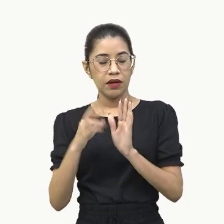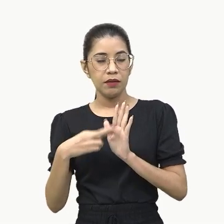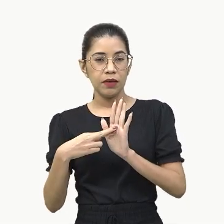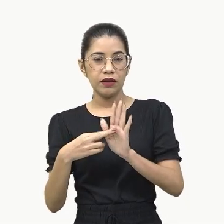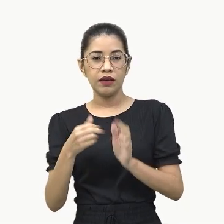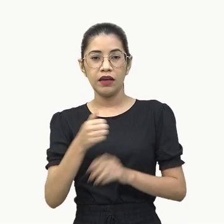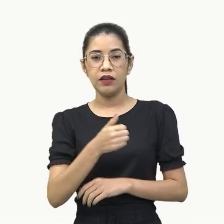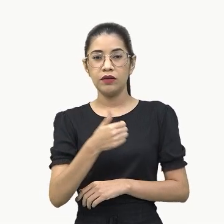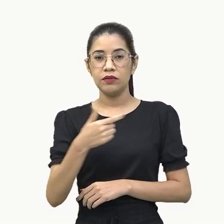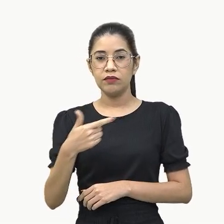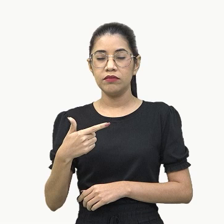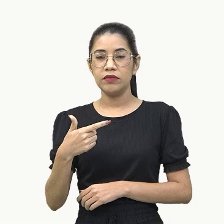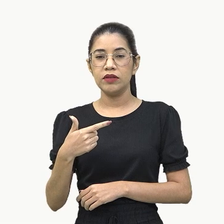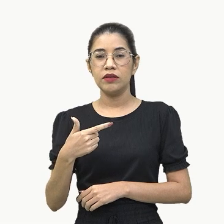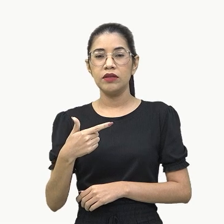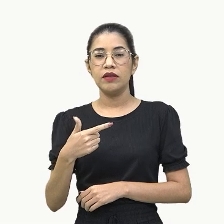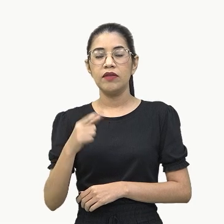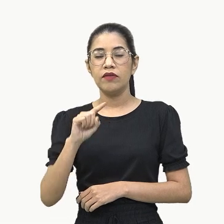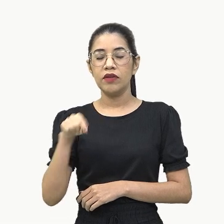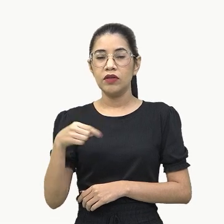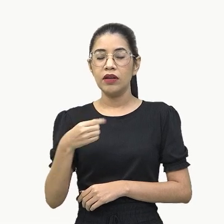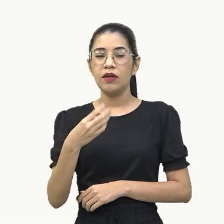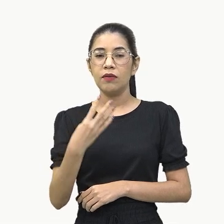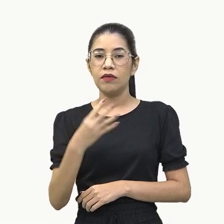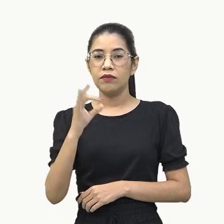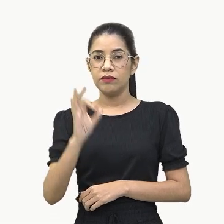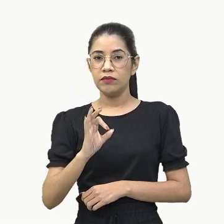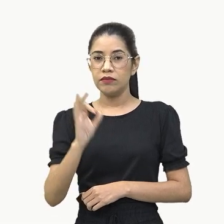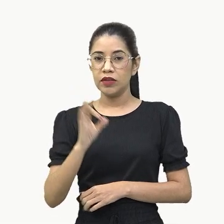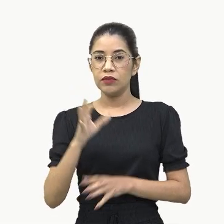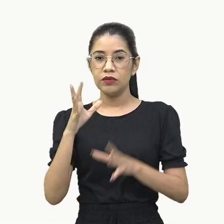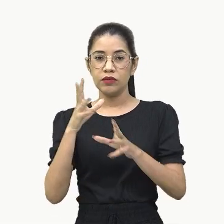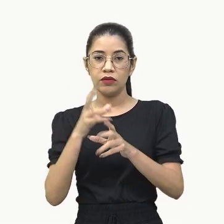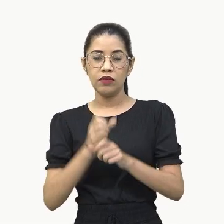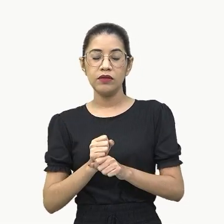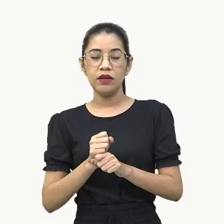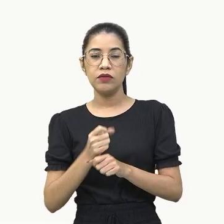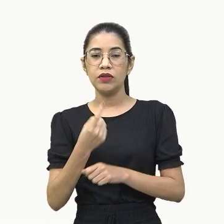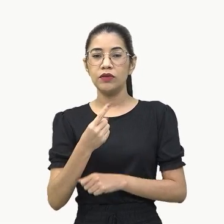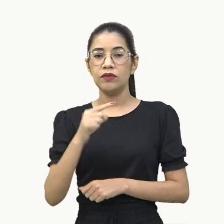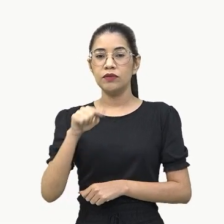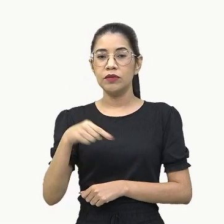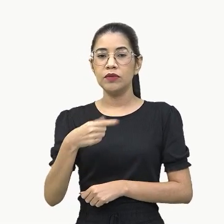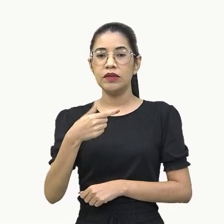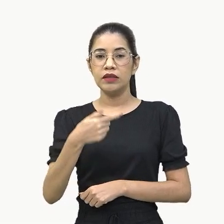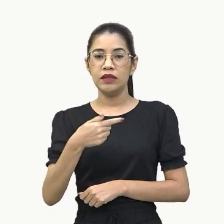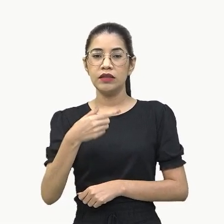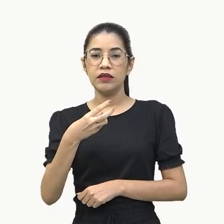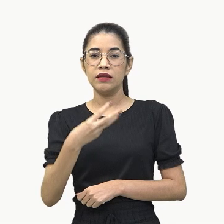12,4 deste um pouco mais de 1 milhão de qum né 1.